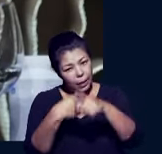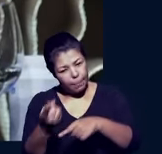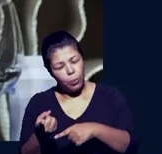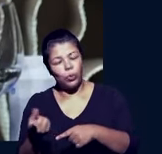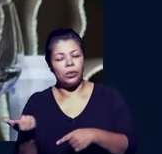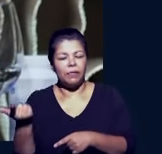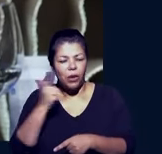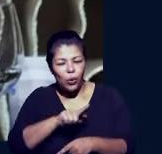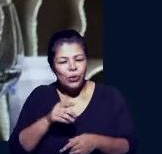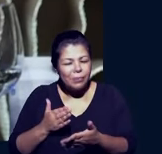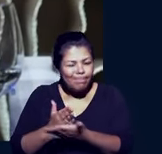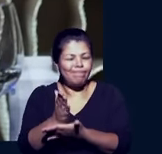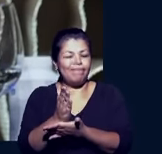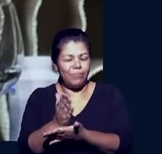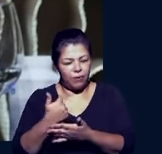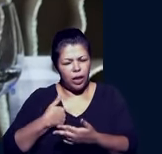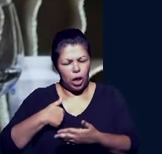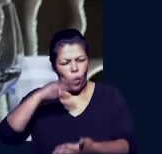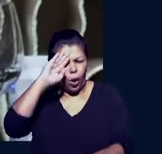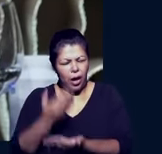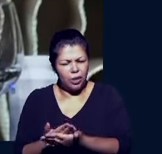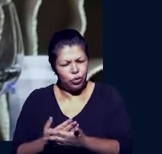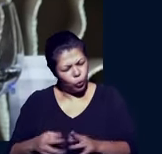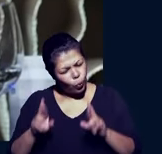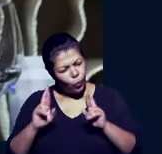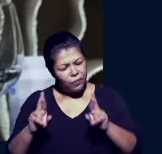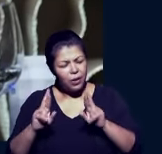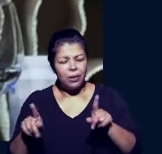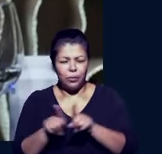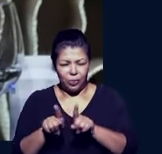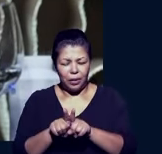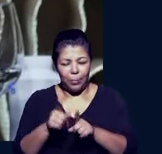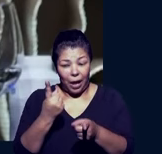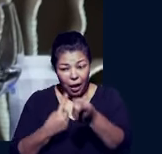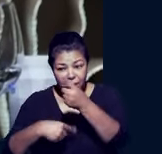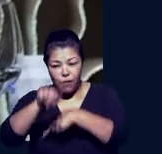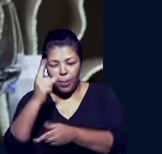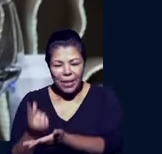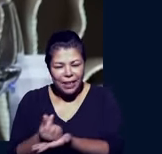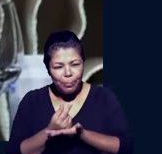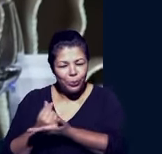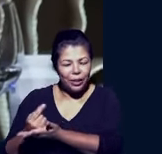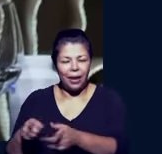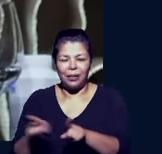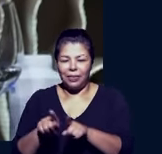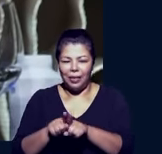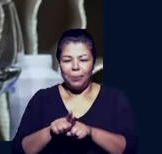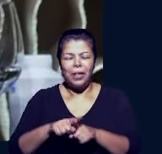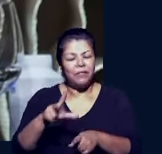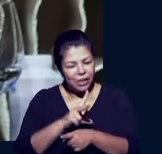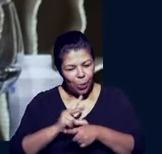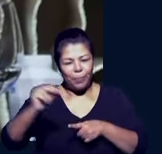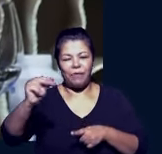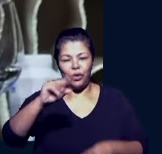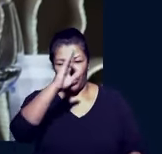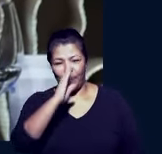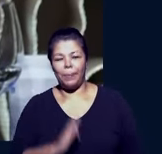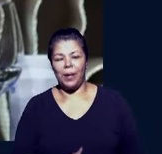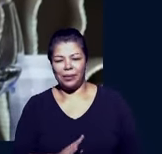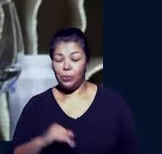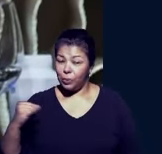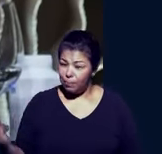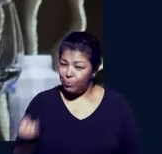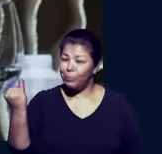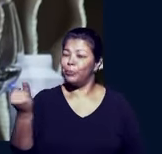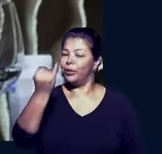creio tô muito confiante de que esta reforma tributária Será uma grande vitória do Brasil e uma importante